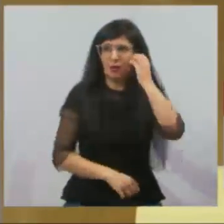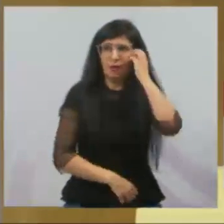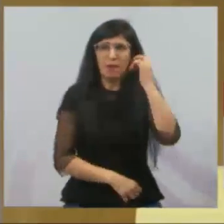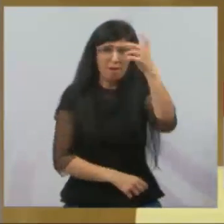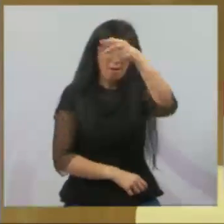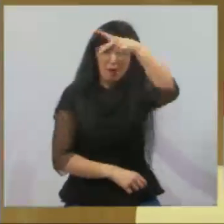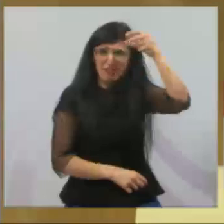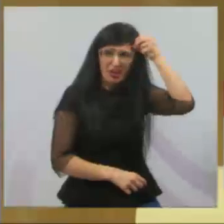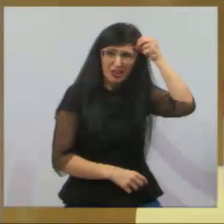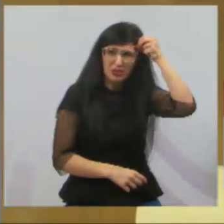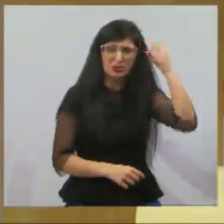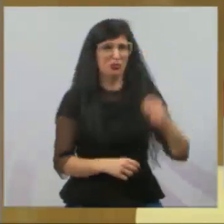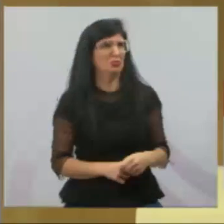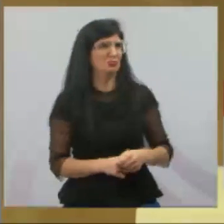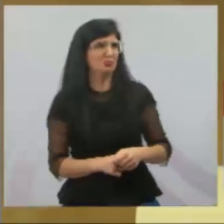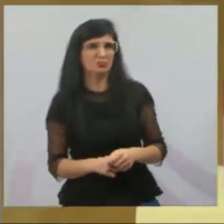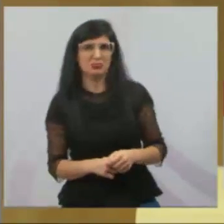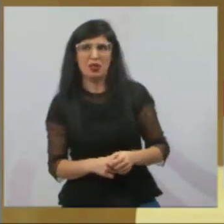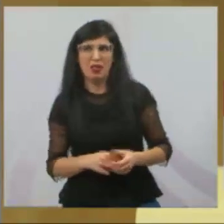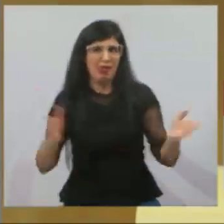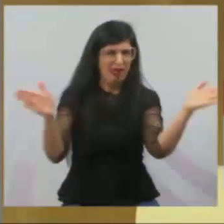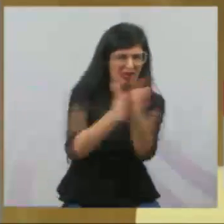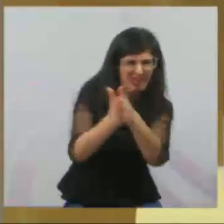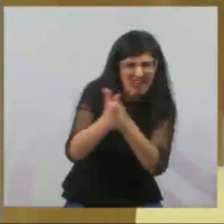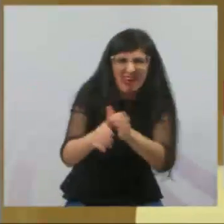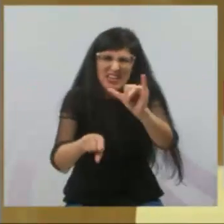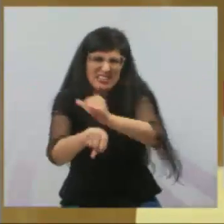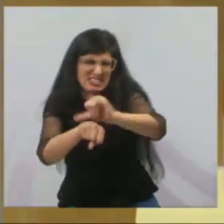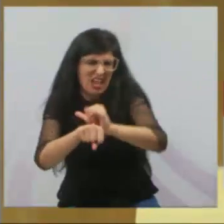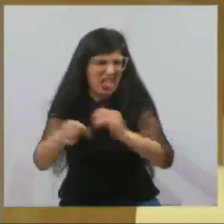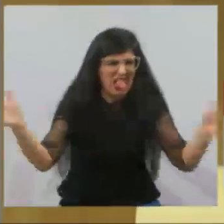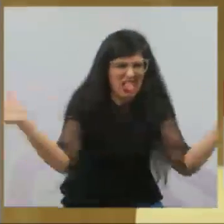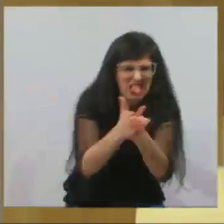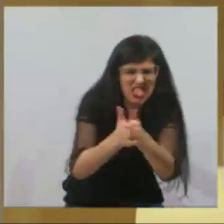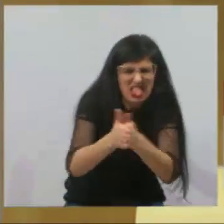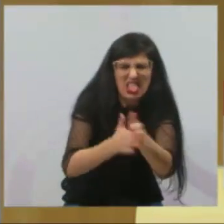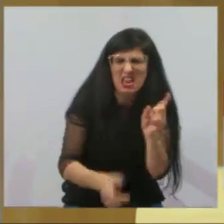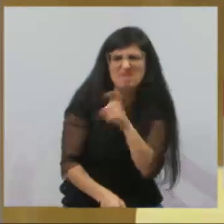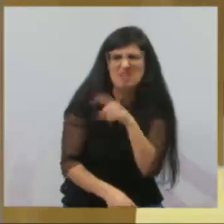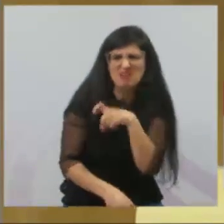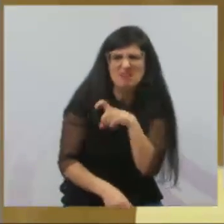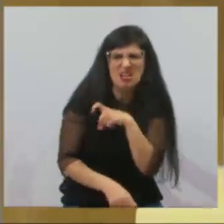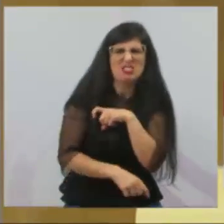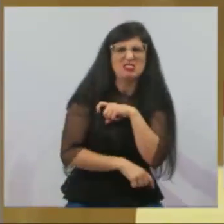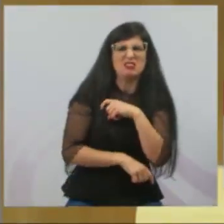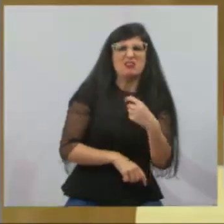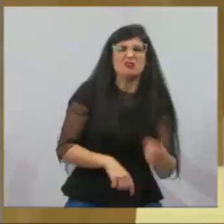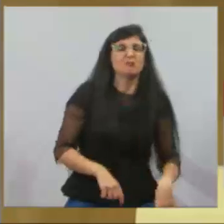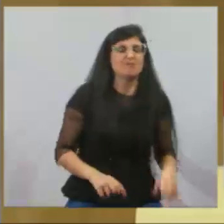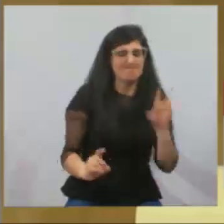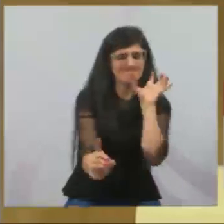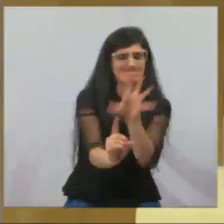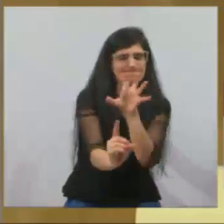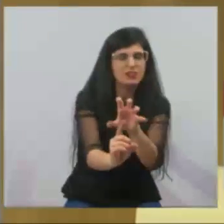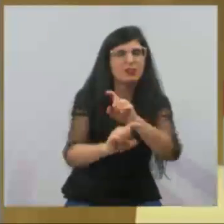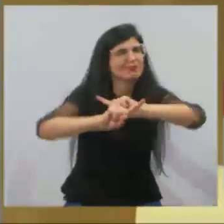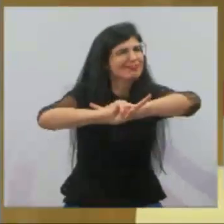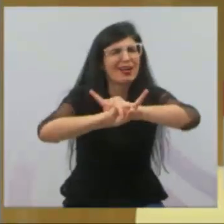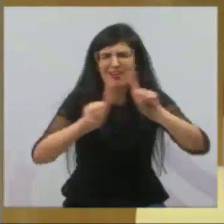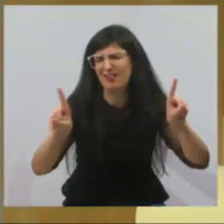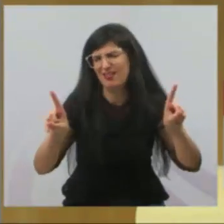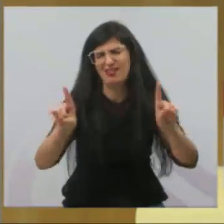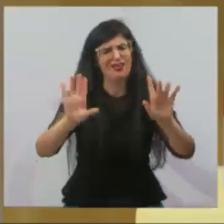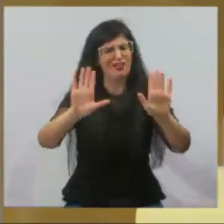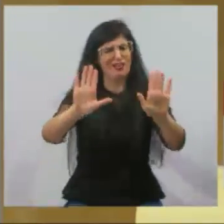pessoas aí que acham que é nós que está fazendo isso, que é ele que está fazendo isso, vai perder um pouco politicamente. Nenhum prefeito colocaria